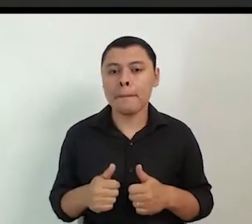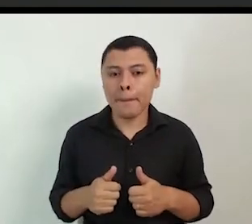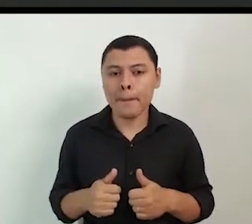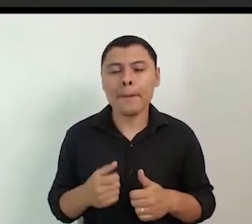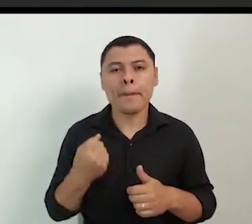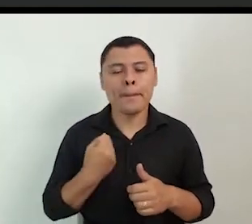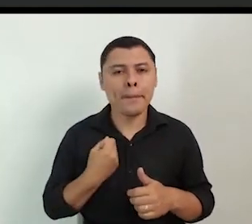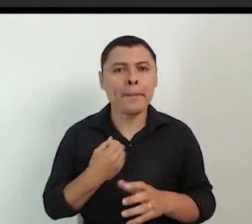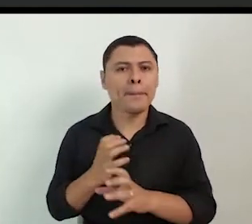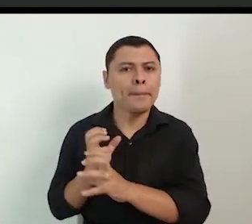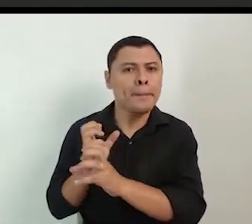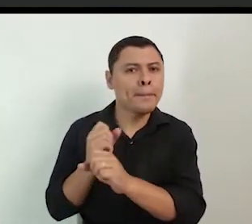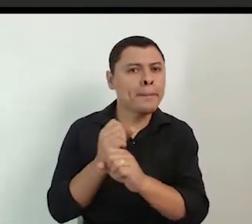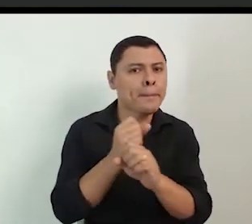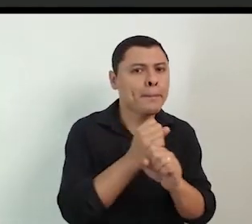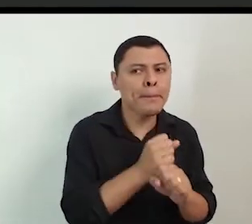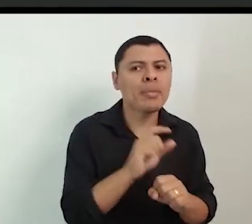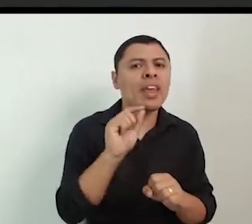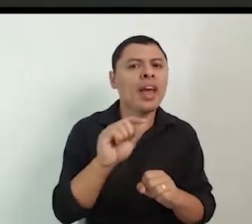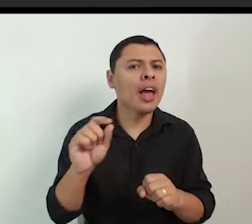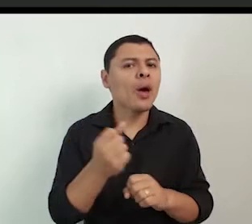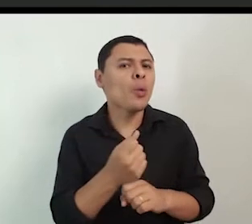estatísticas referente a esse público.